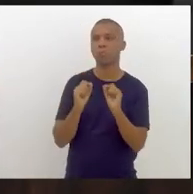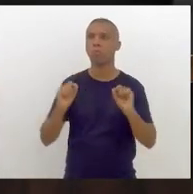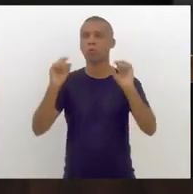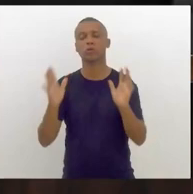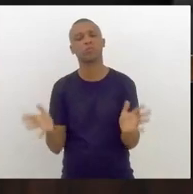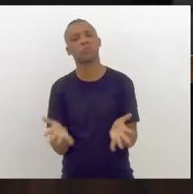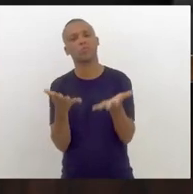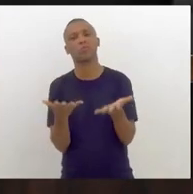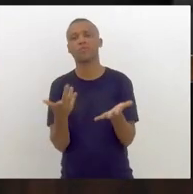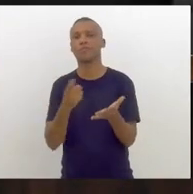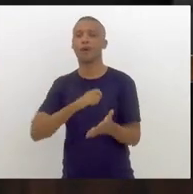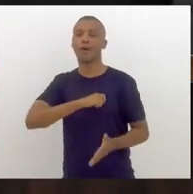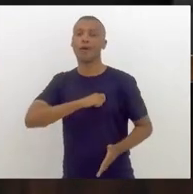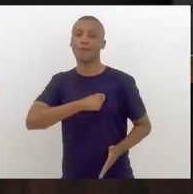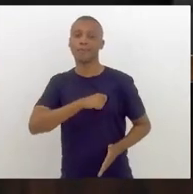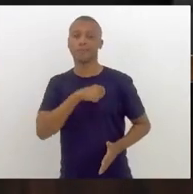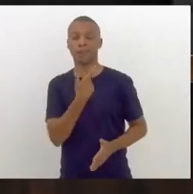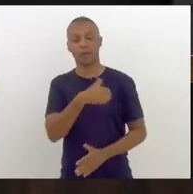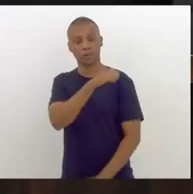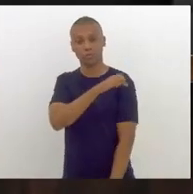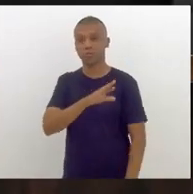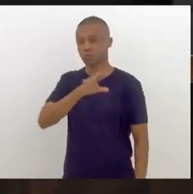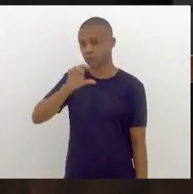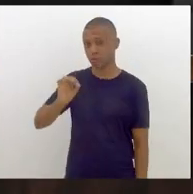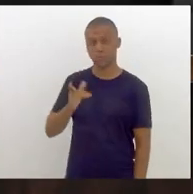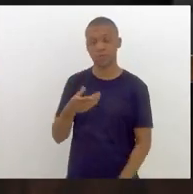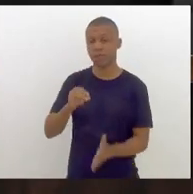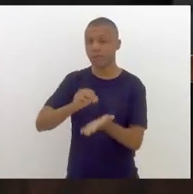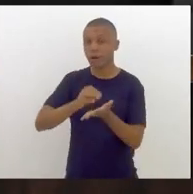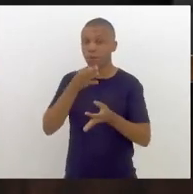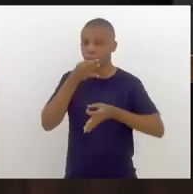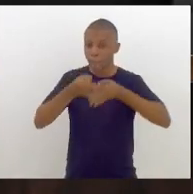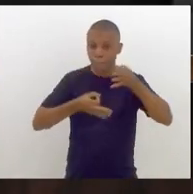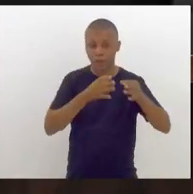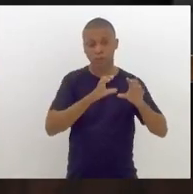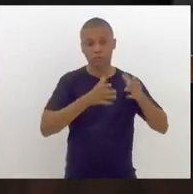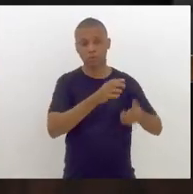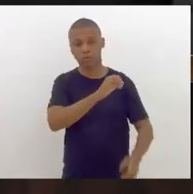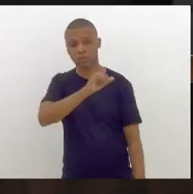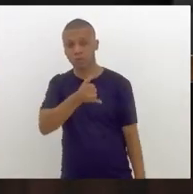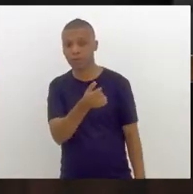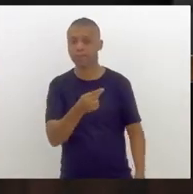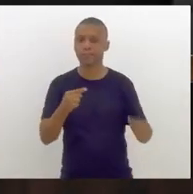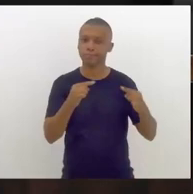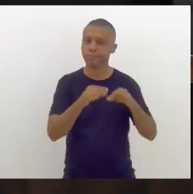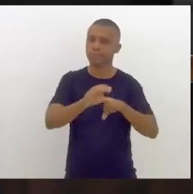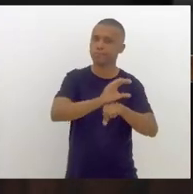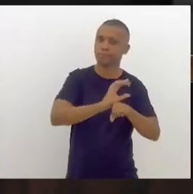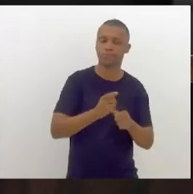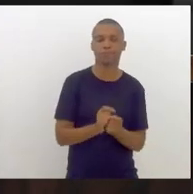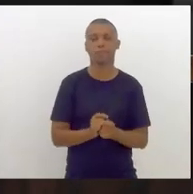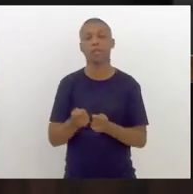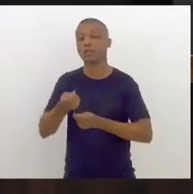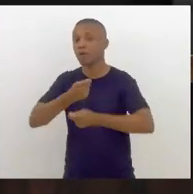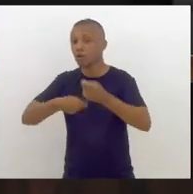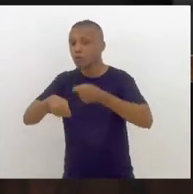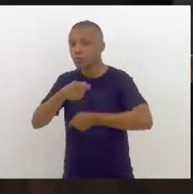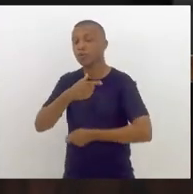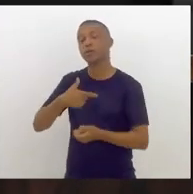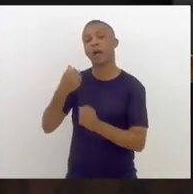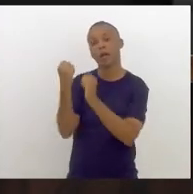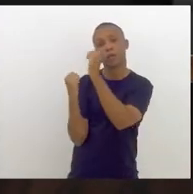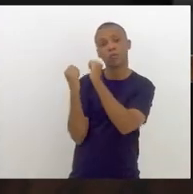incentivo fiscais do Estado do Rio de Janeiro pareceres das comissões Constituição de Justiça pela constitucionalidade de economia dos comércio